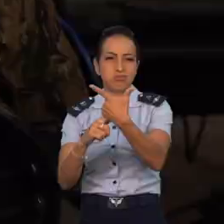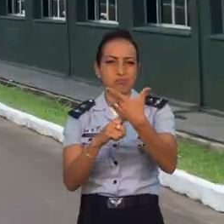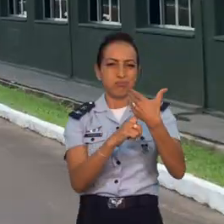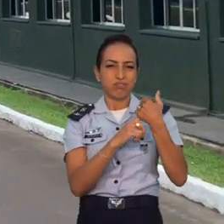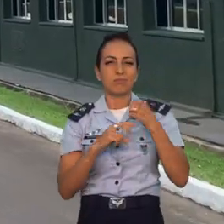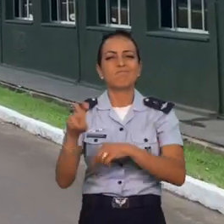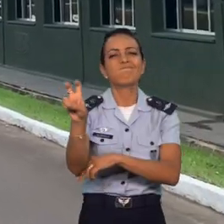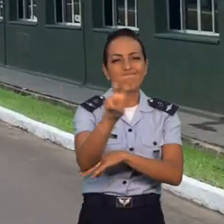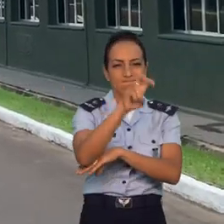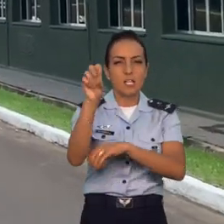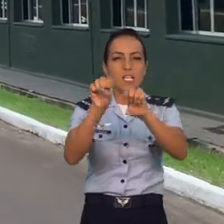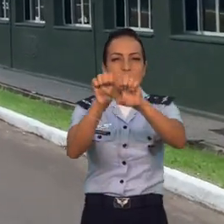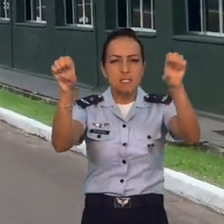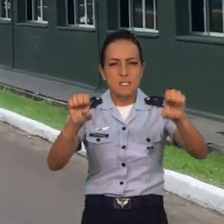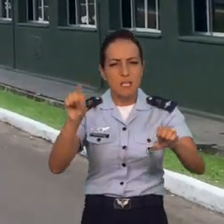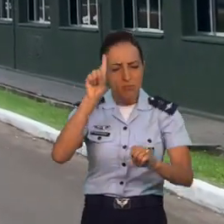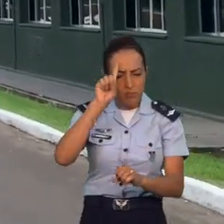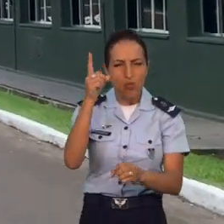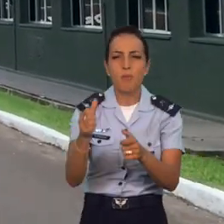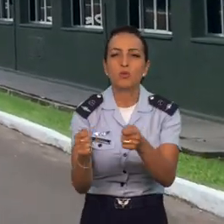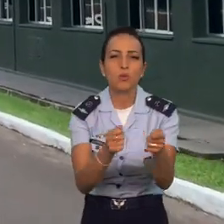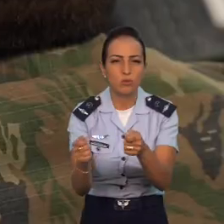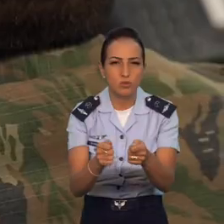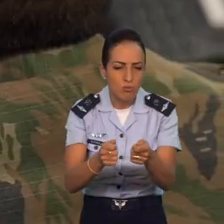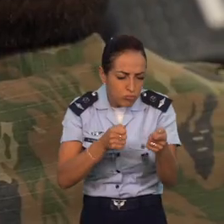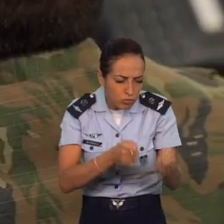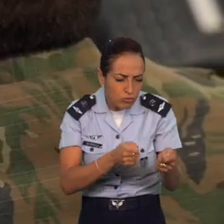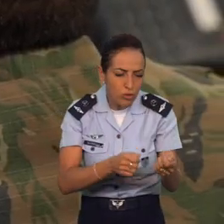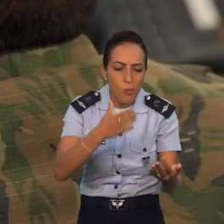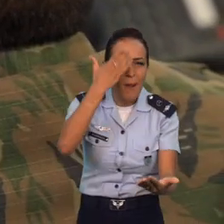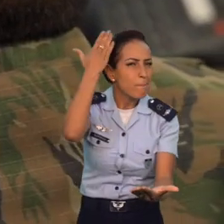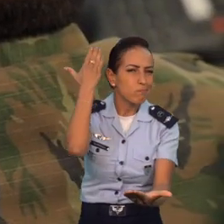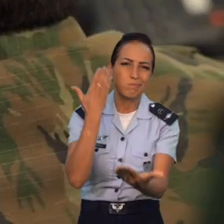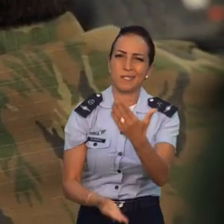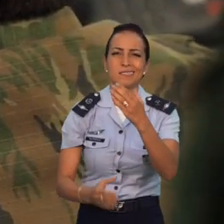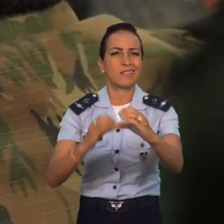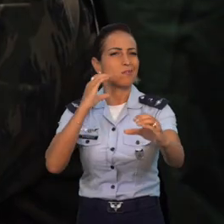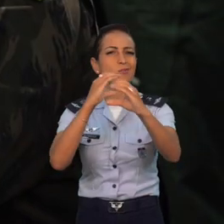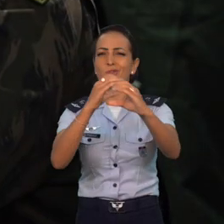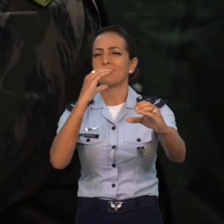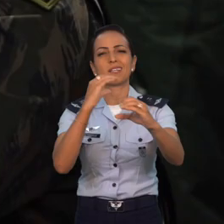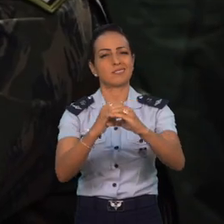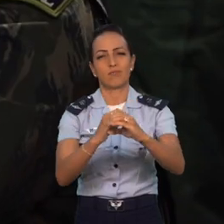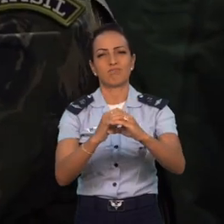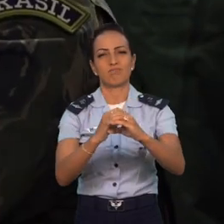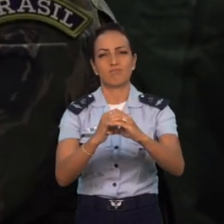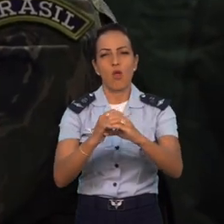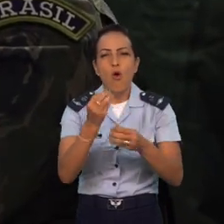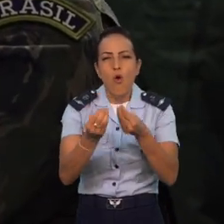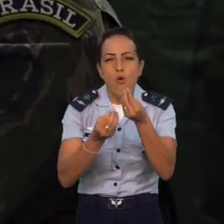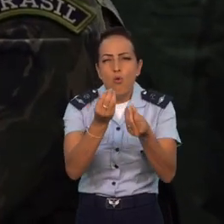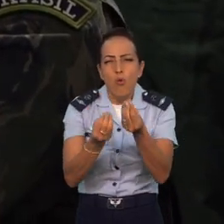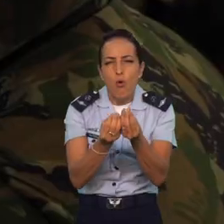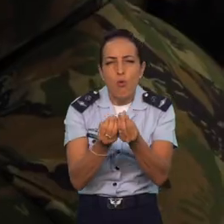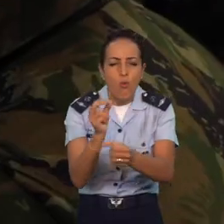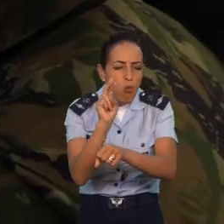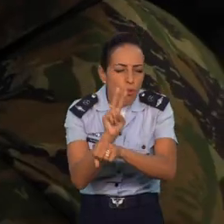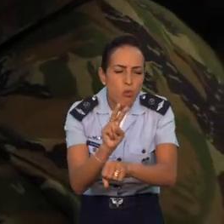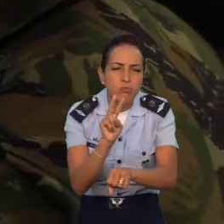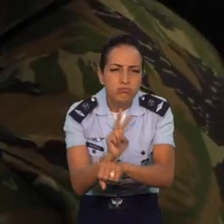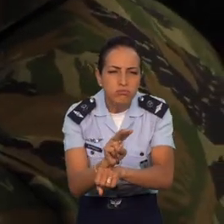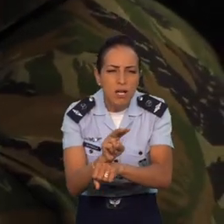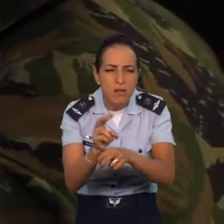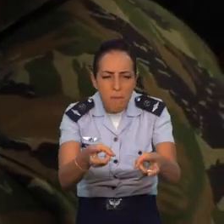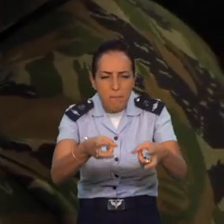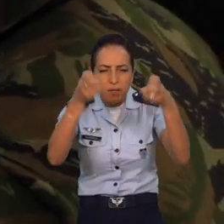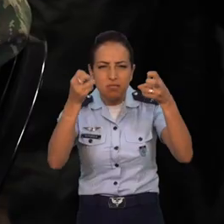seus radares e sistemas de comando e controle, provocando uma queda nas suas comunicações. Como manter a